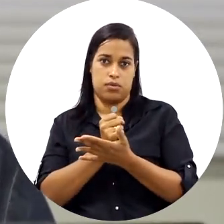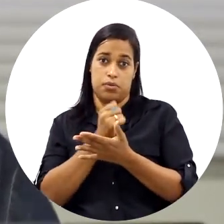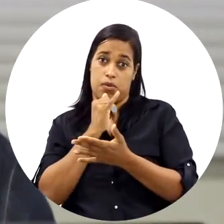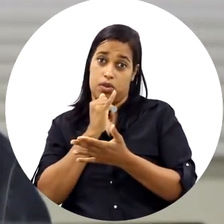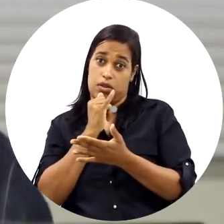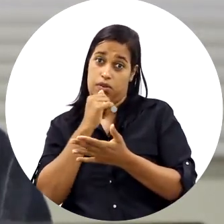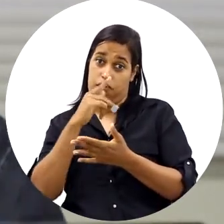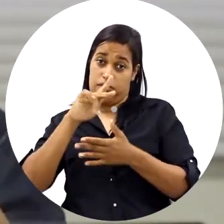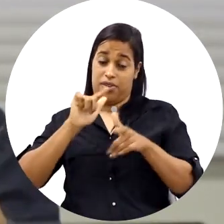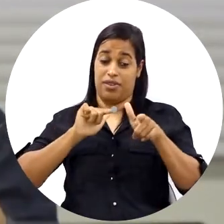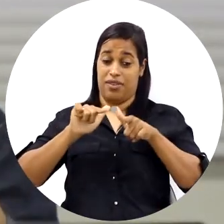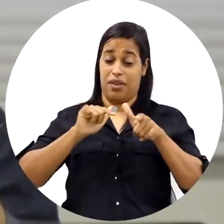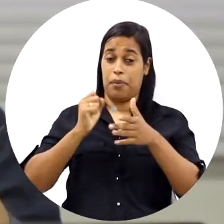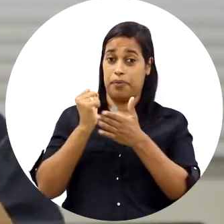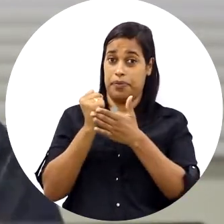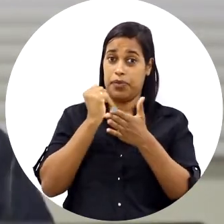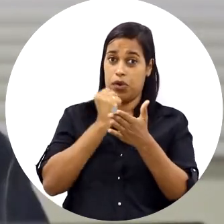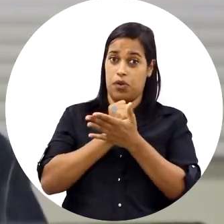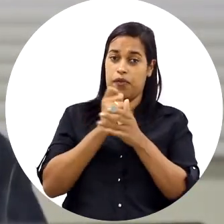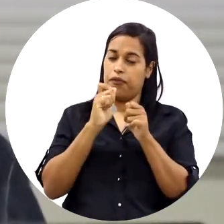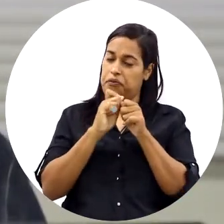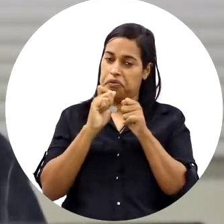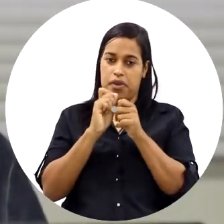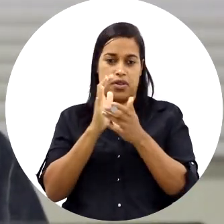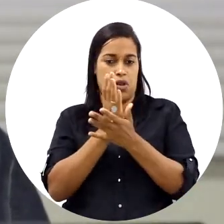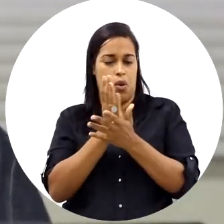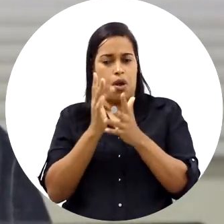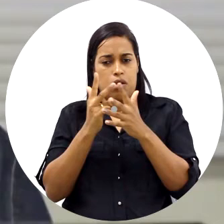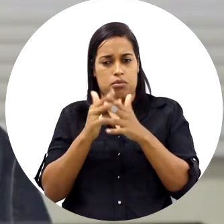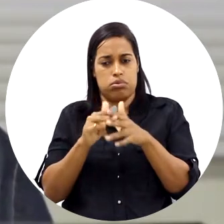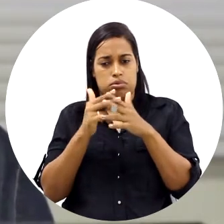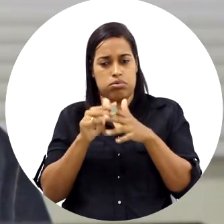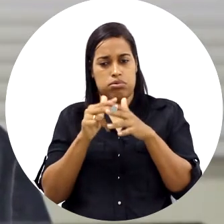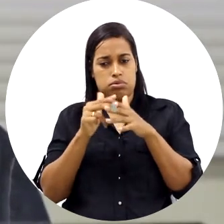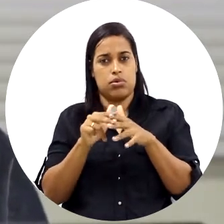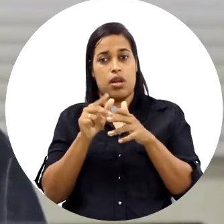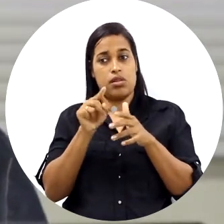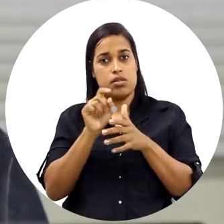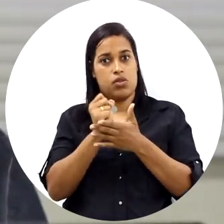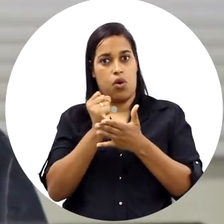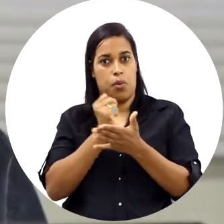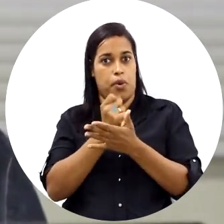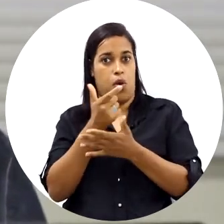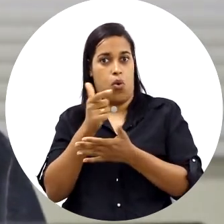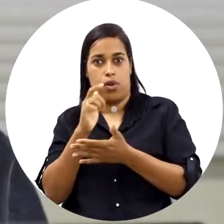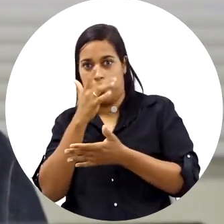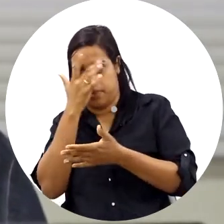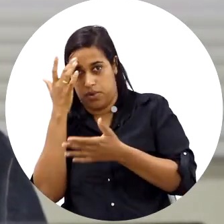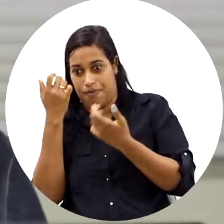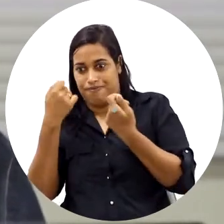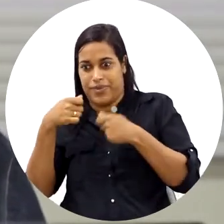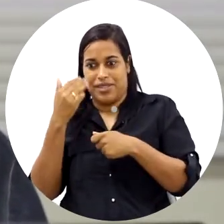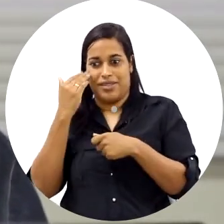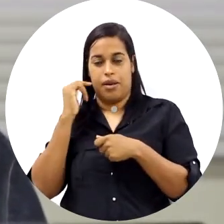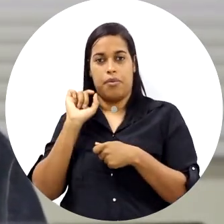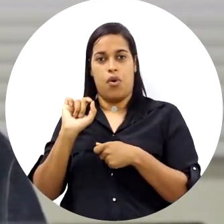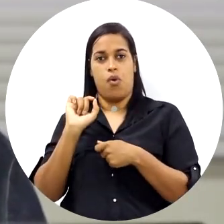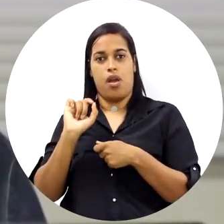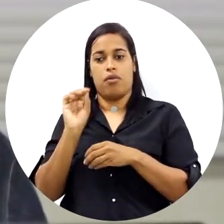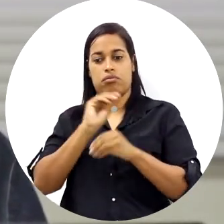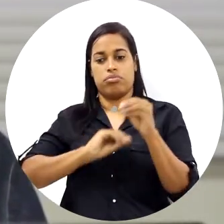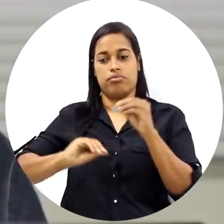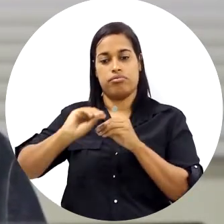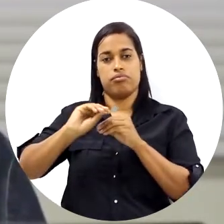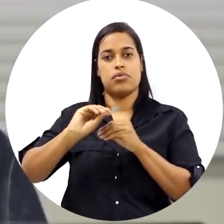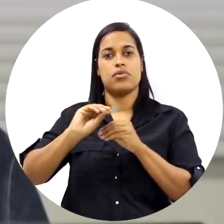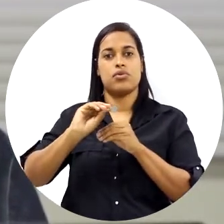exemplo, digamos que você está trabalhando num documento, você fez alguns ajustes, e você encaminha esse documento para uma outra pessoa, ele precisa saber o que você mexeu no